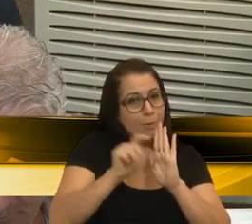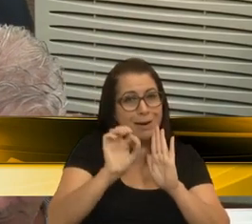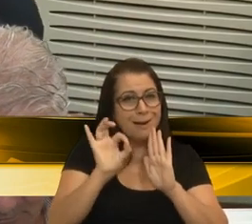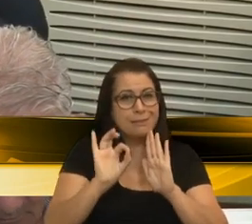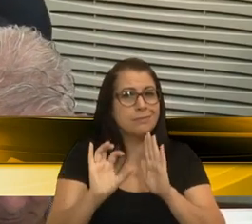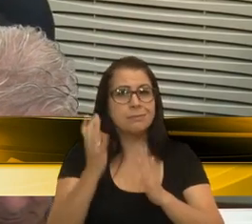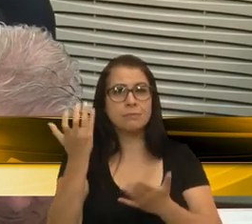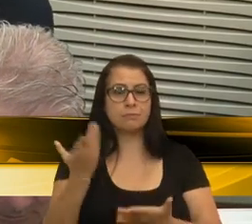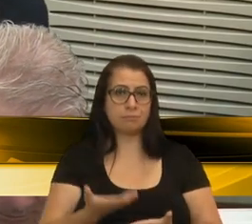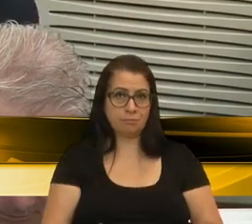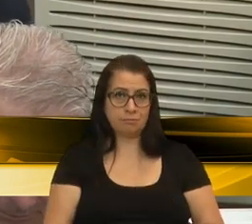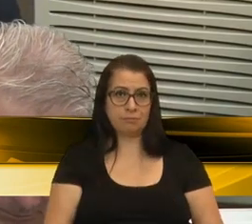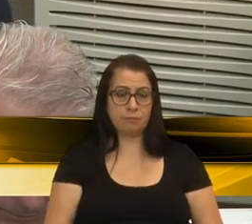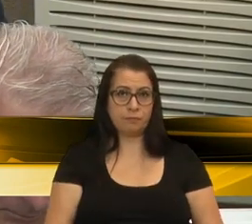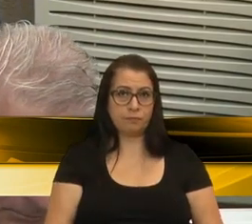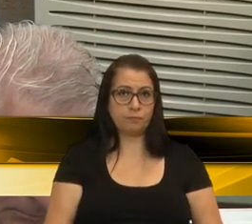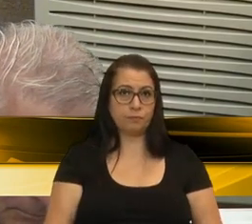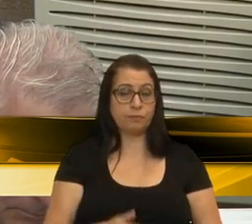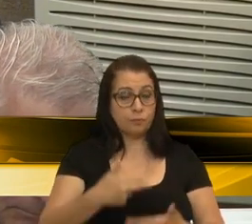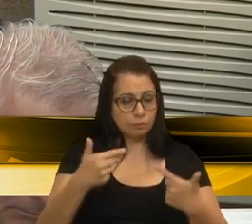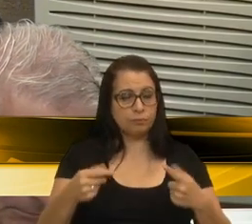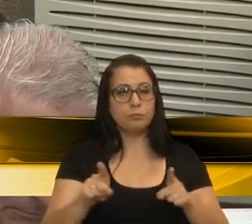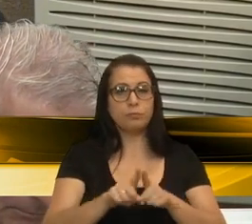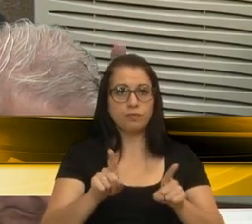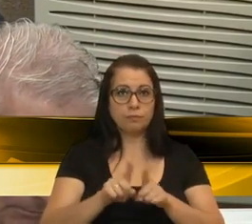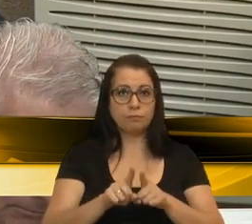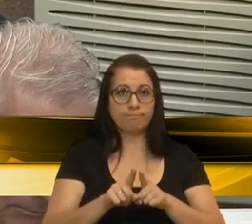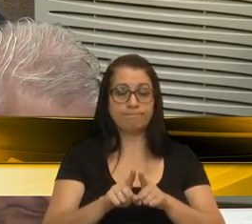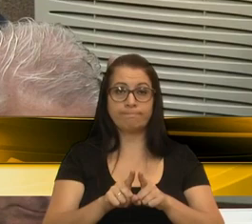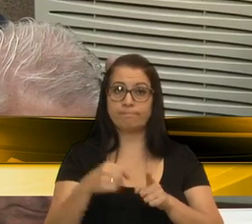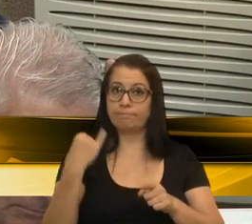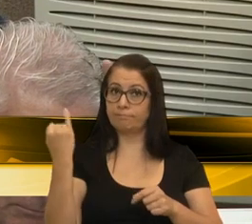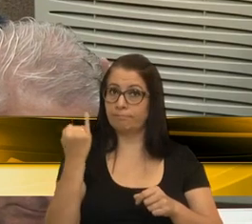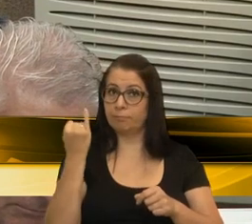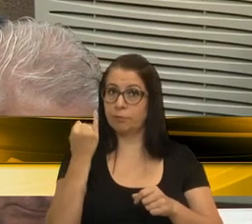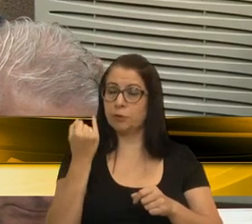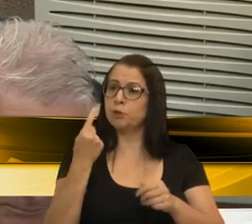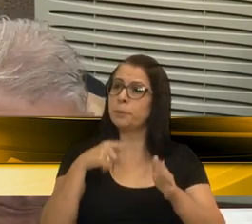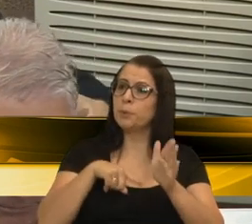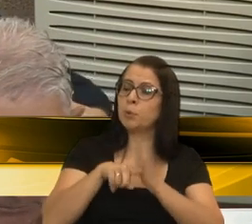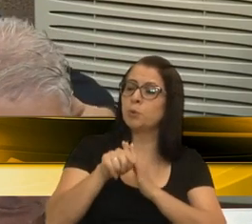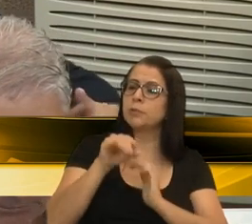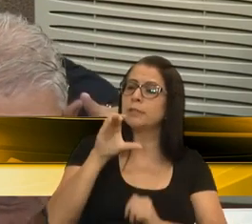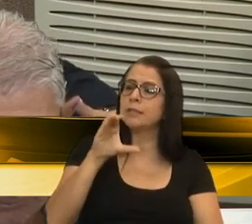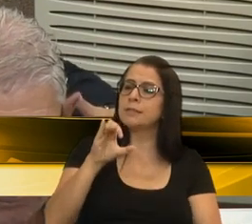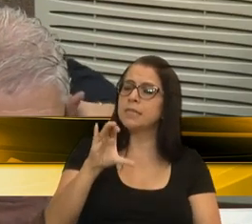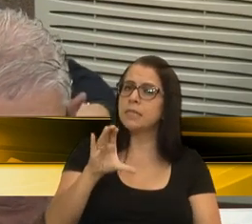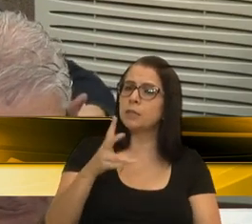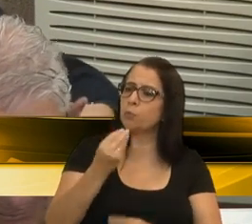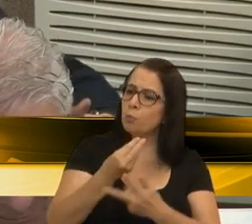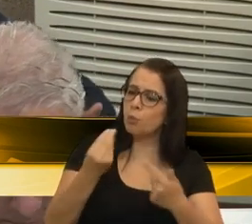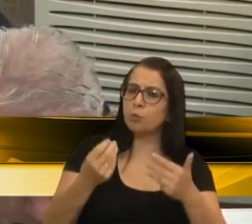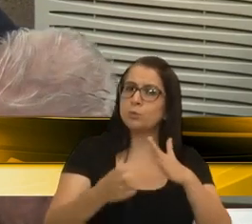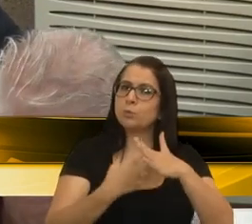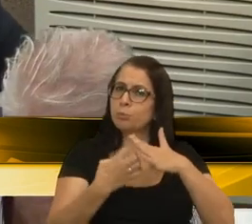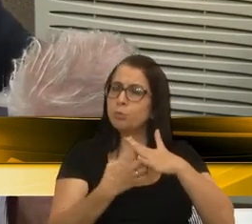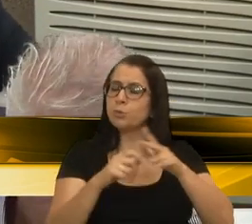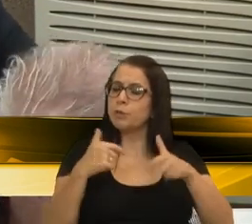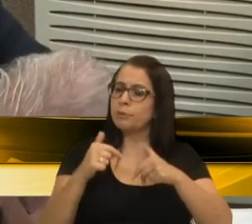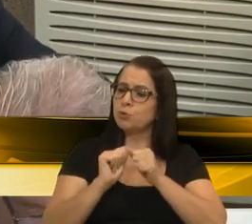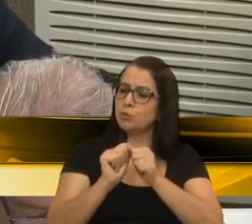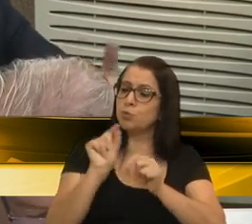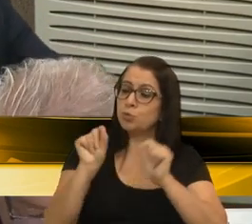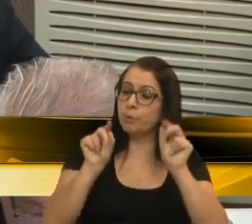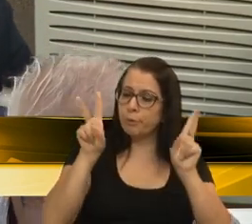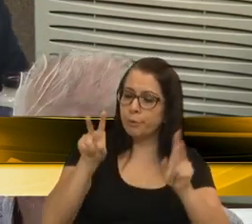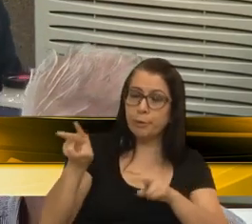acontecendo. Outra situação que é emblemática, que poderia ter sido perguntada lá, porque a SIC tem muito das empresas que trabalham a questão da agricultura,